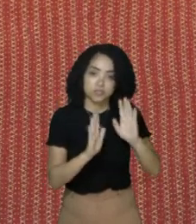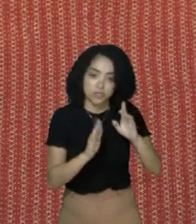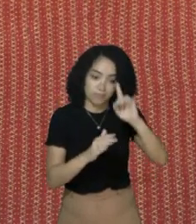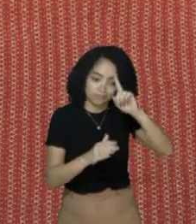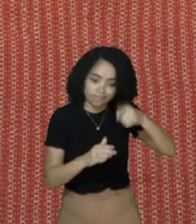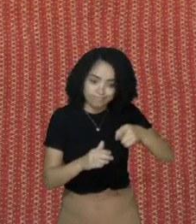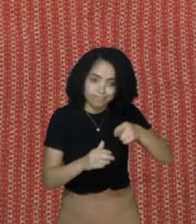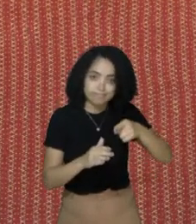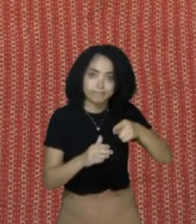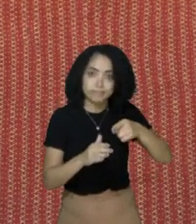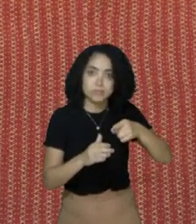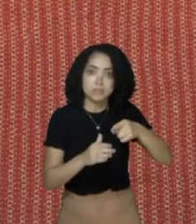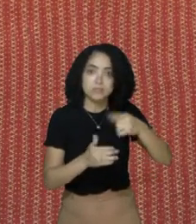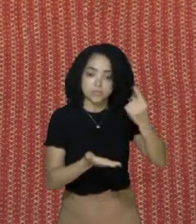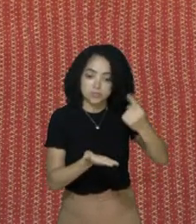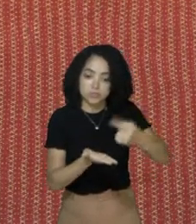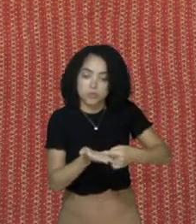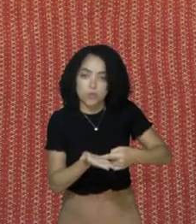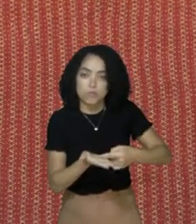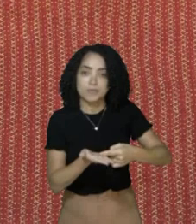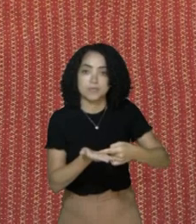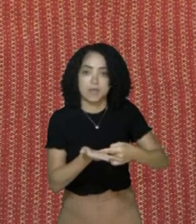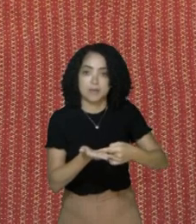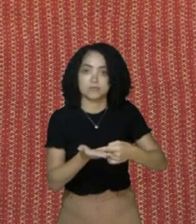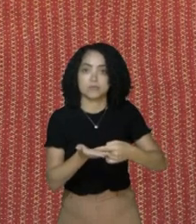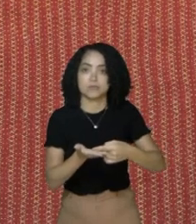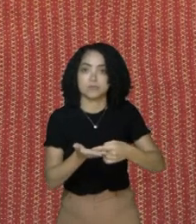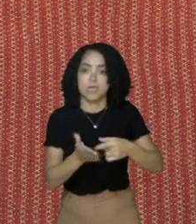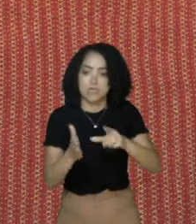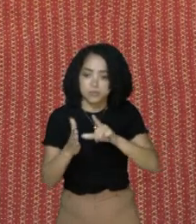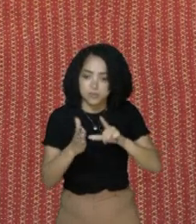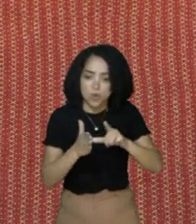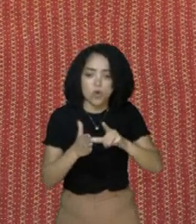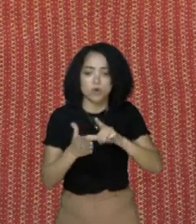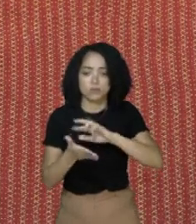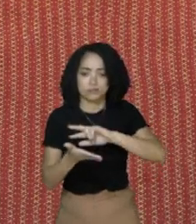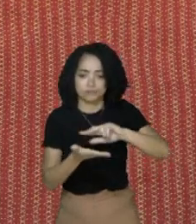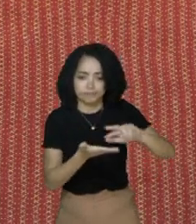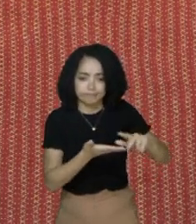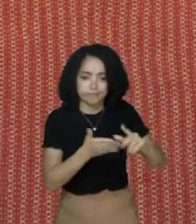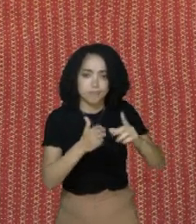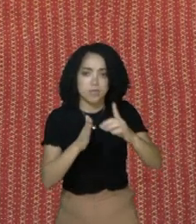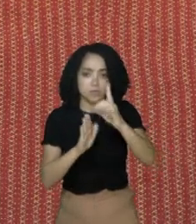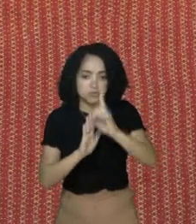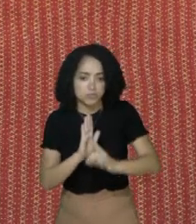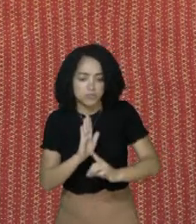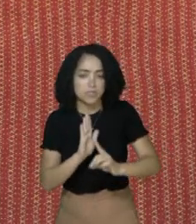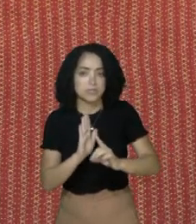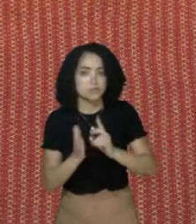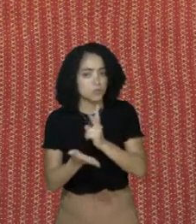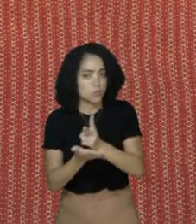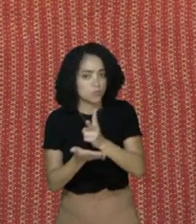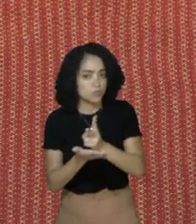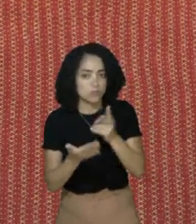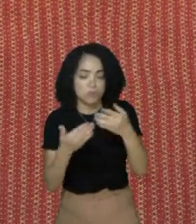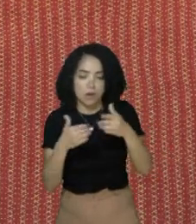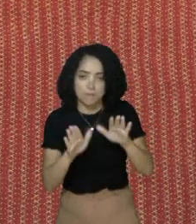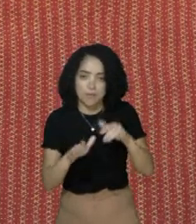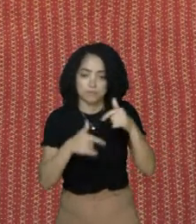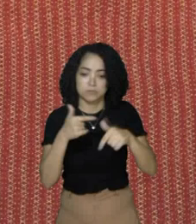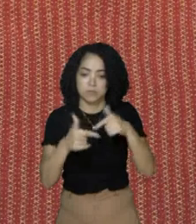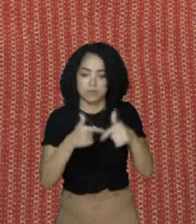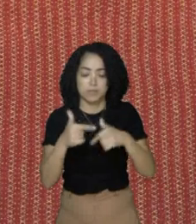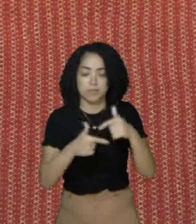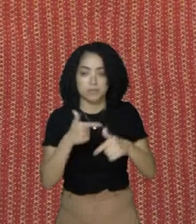de atividade comercial tem total direito a manter a sua atividade, ainda